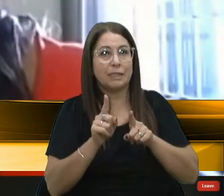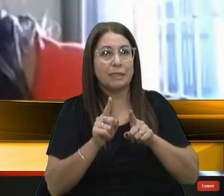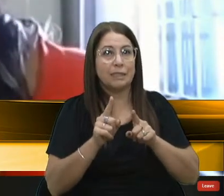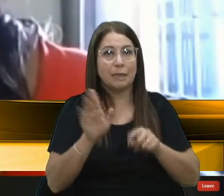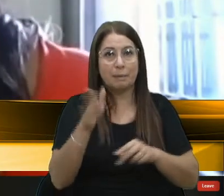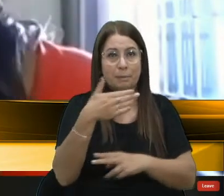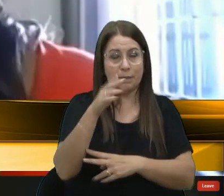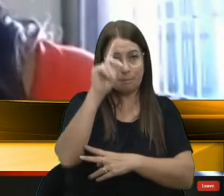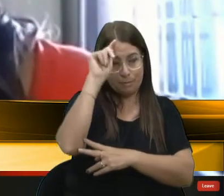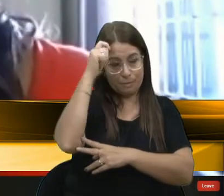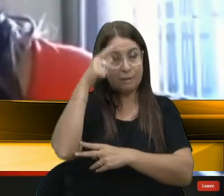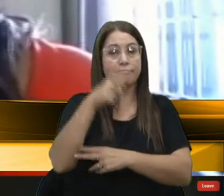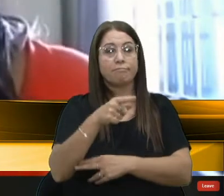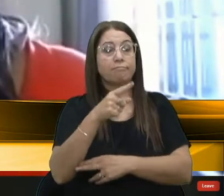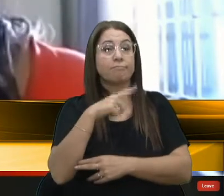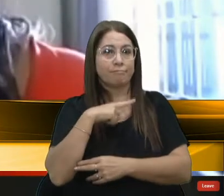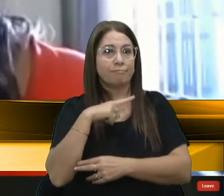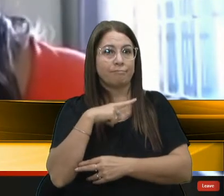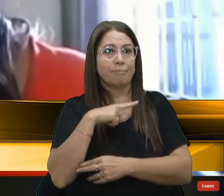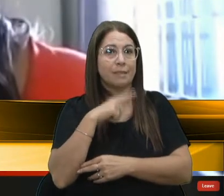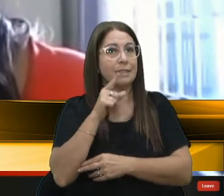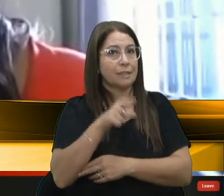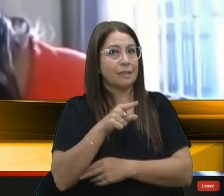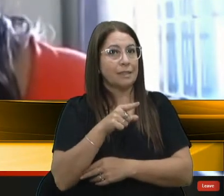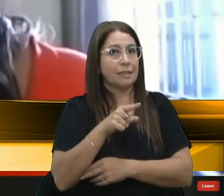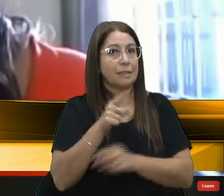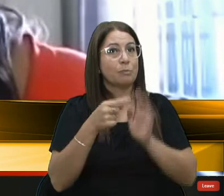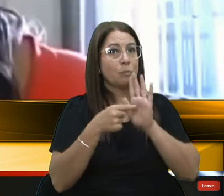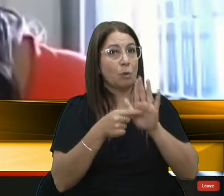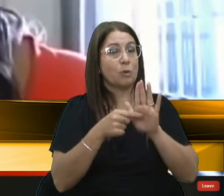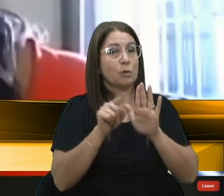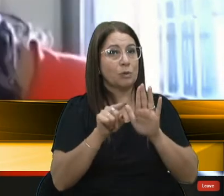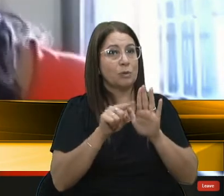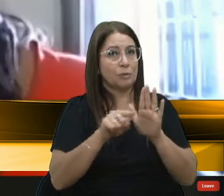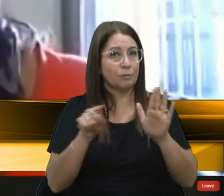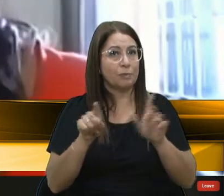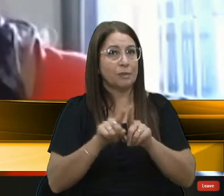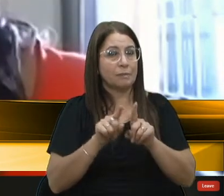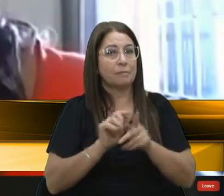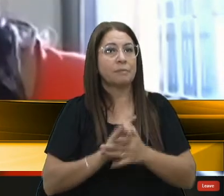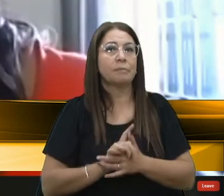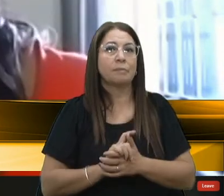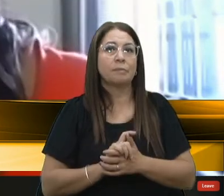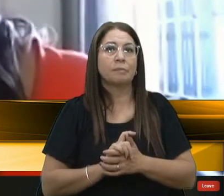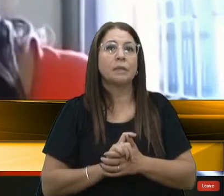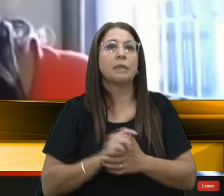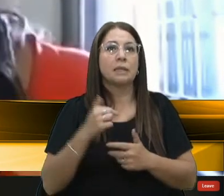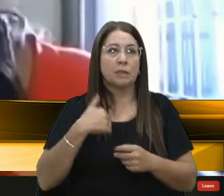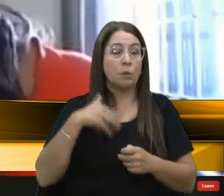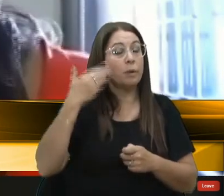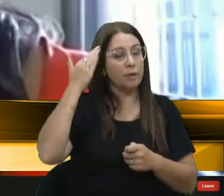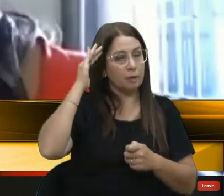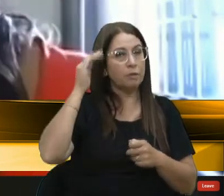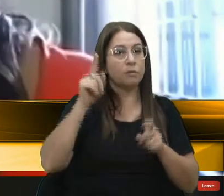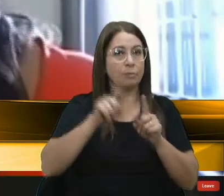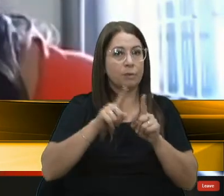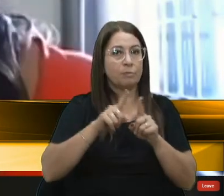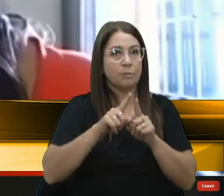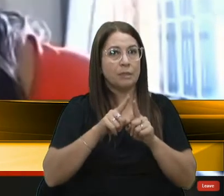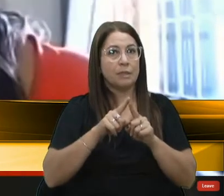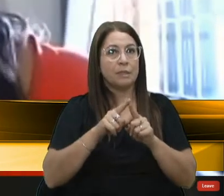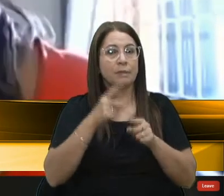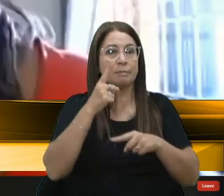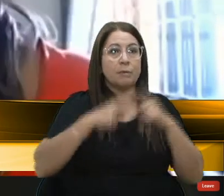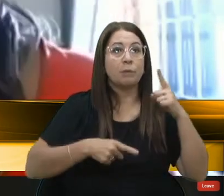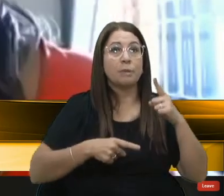ela tem esse viés, ele reflete essa situação. Então, eu entendo, né, que essas restrições